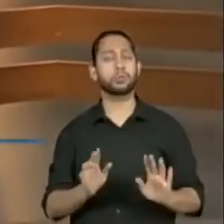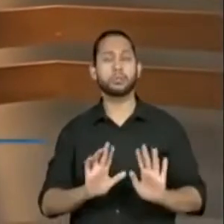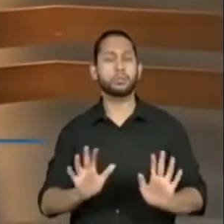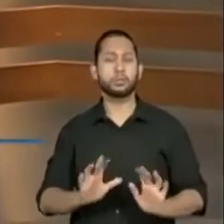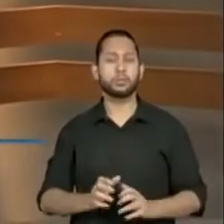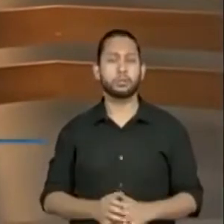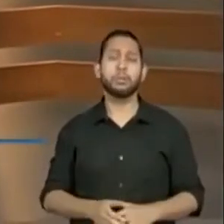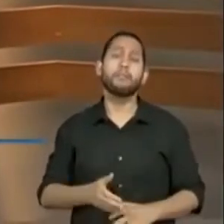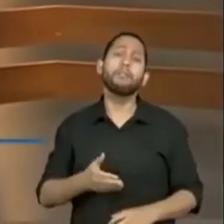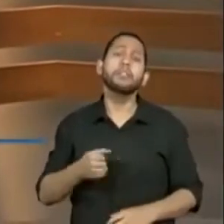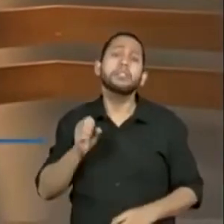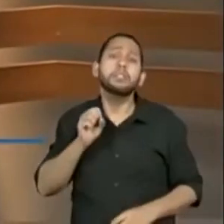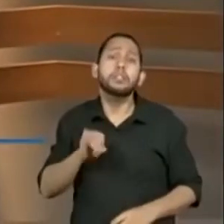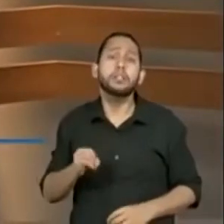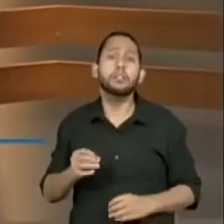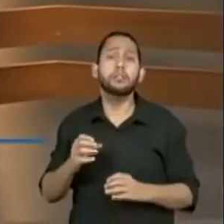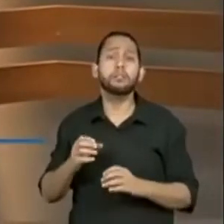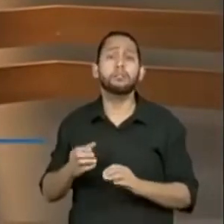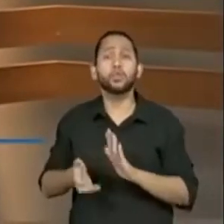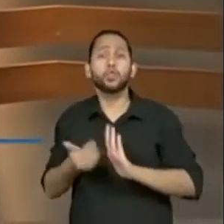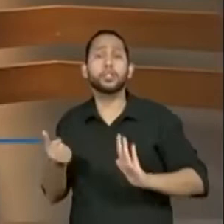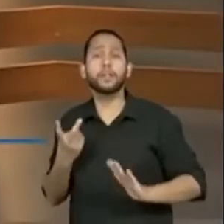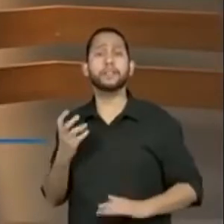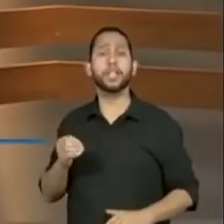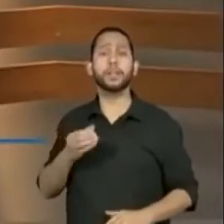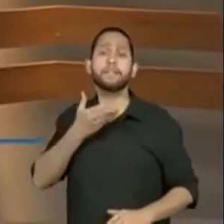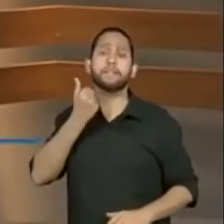180 - 20 primeiro